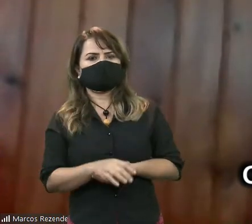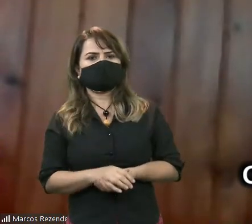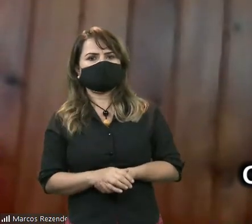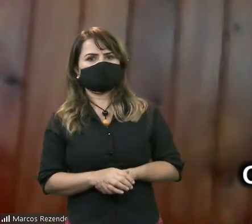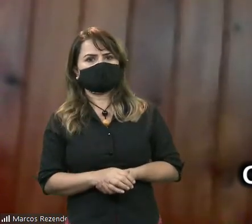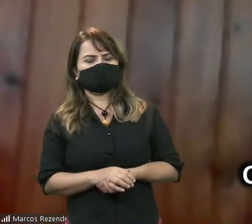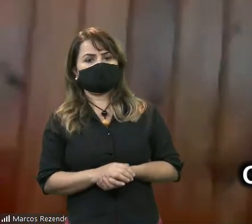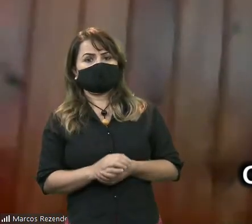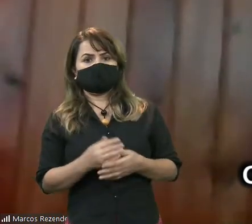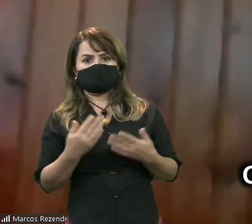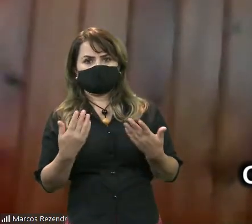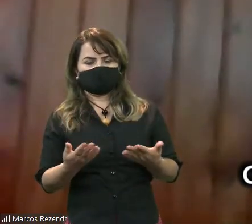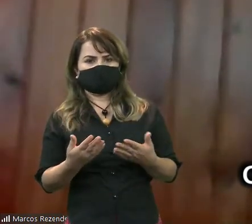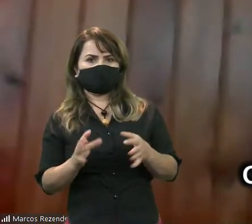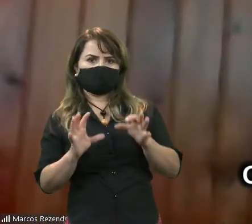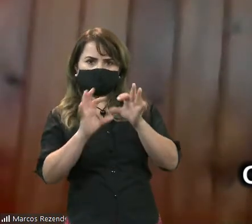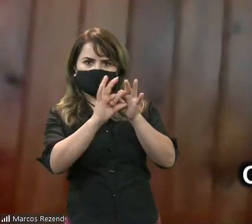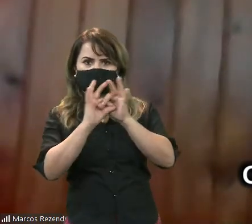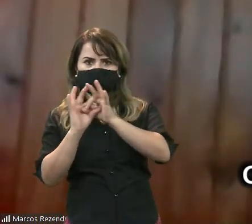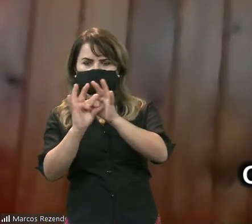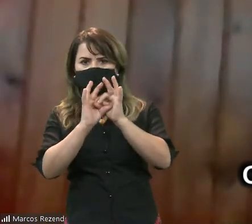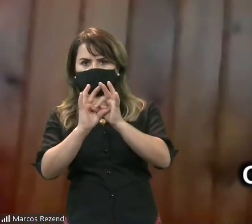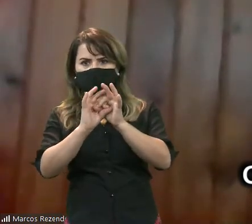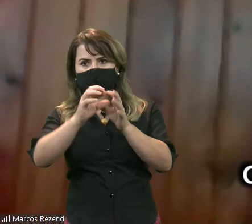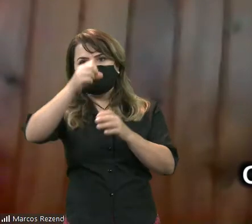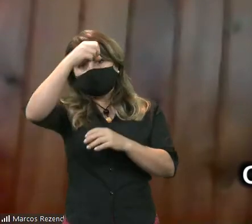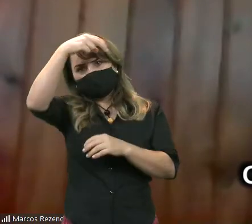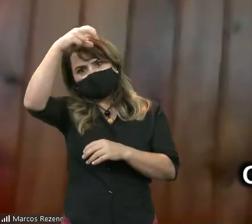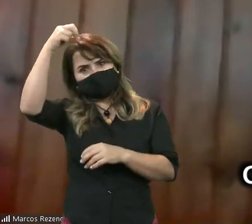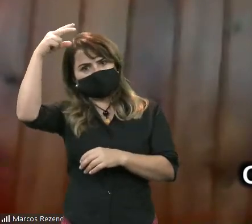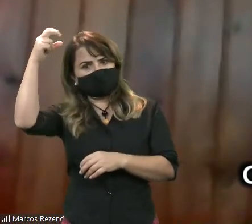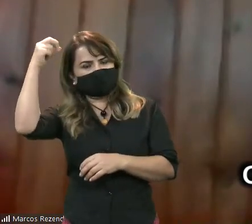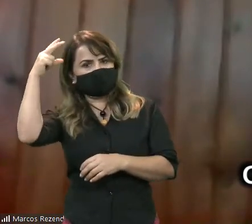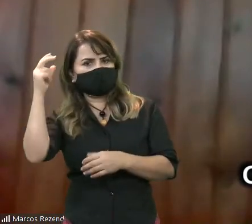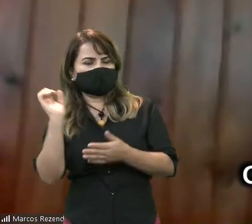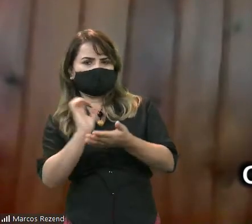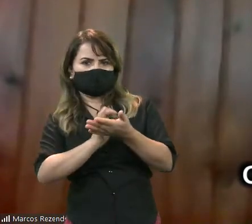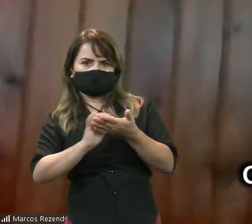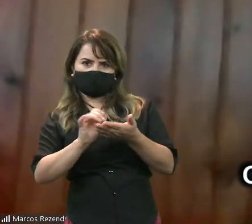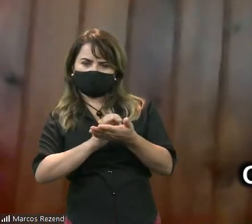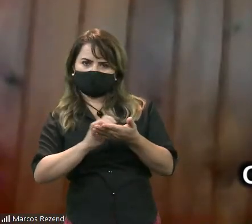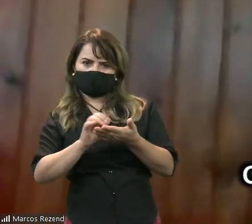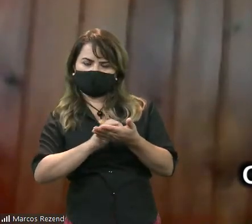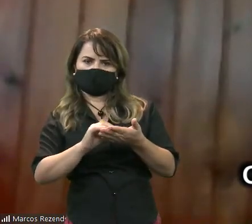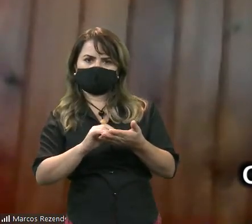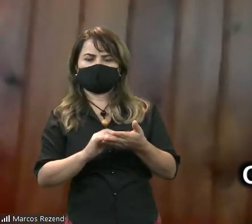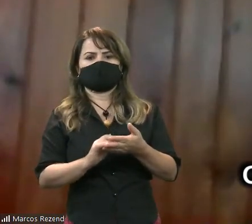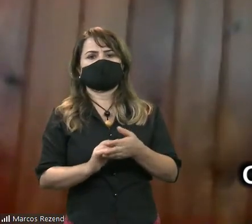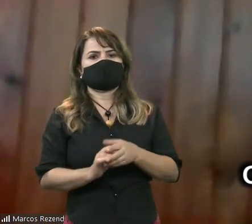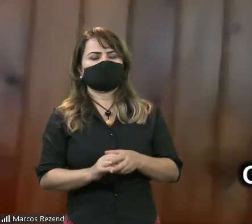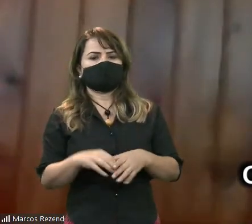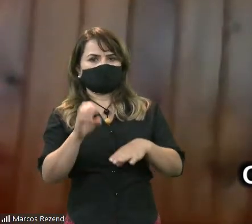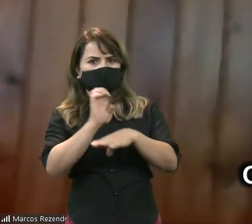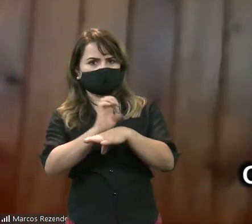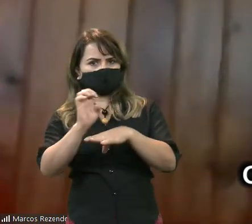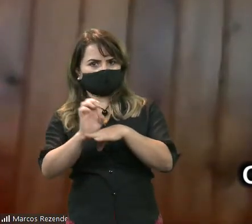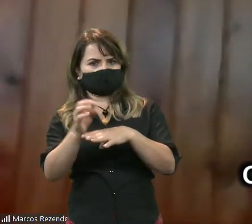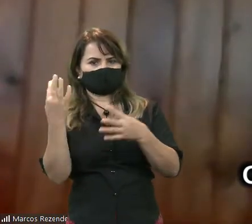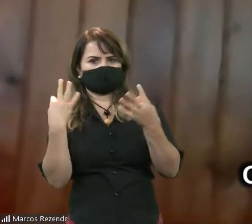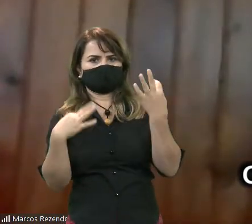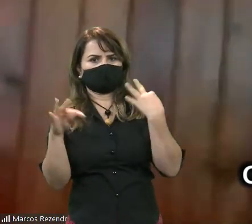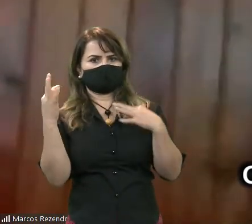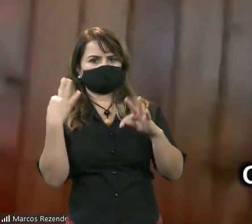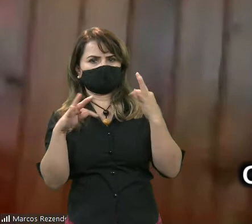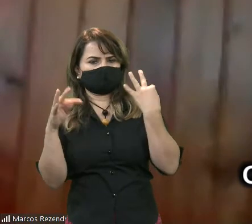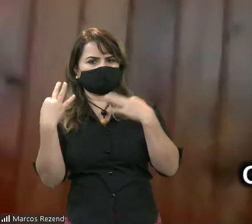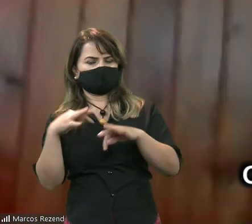e ser o elo de comunicação entre a Prefeitura e a Secretaria Estadual de Turismo. E Marília